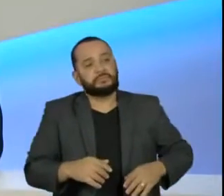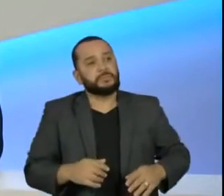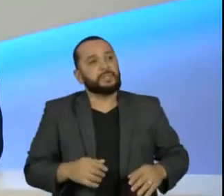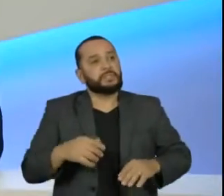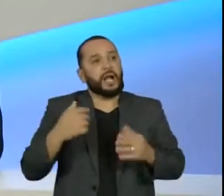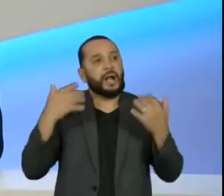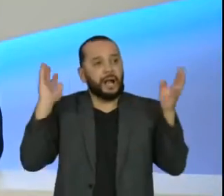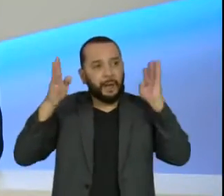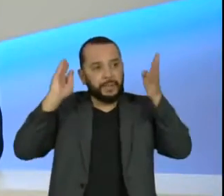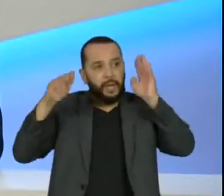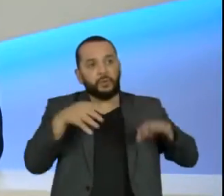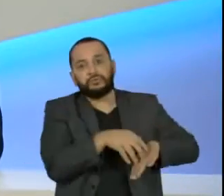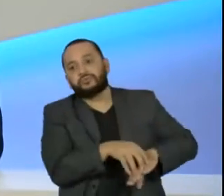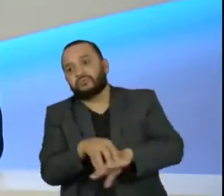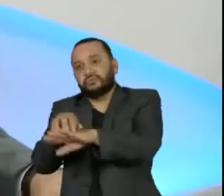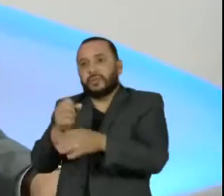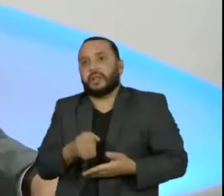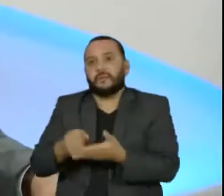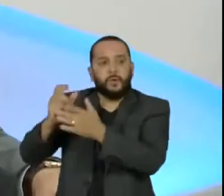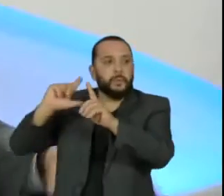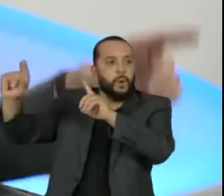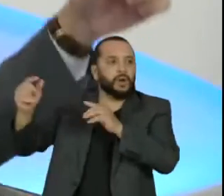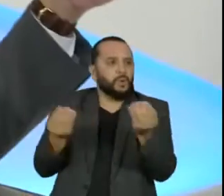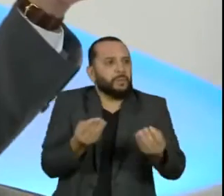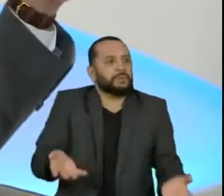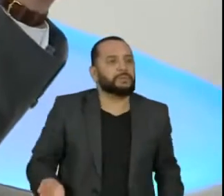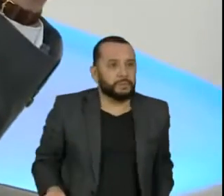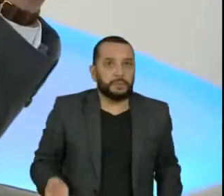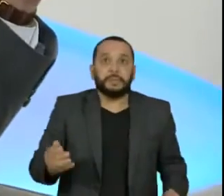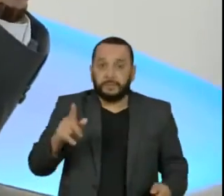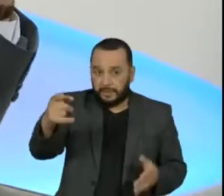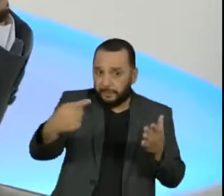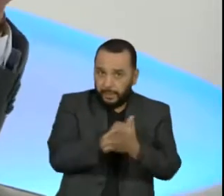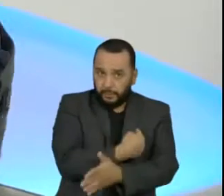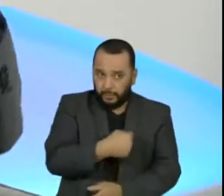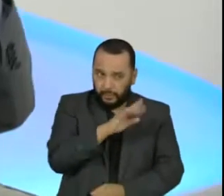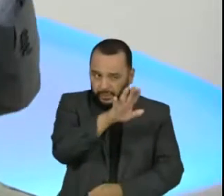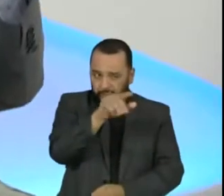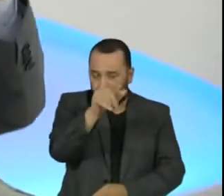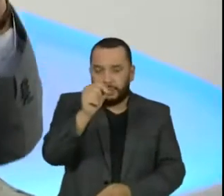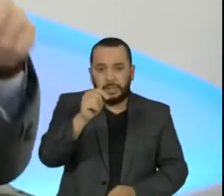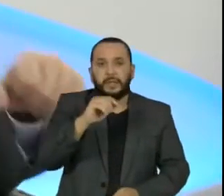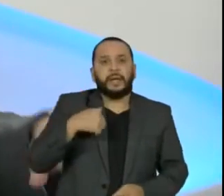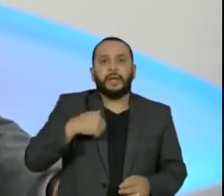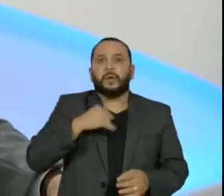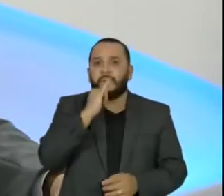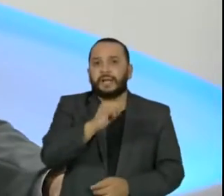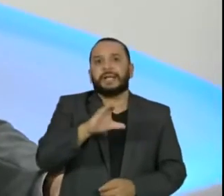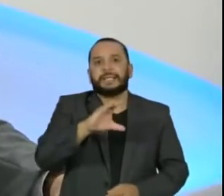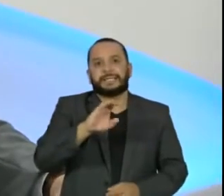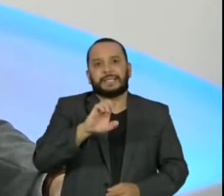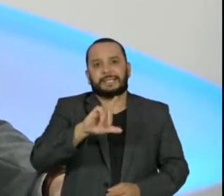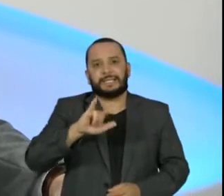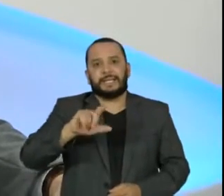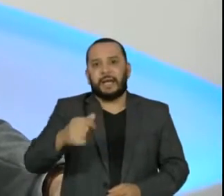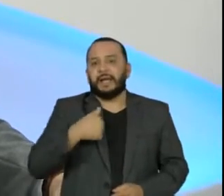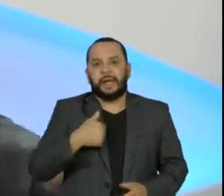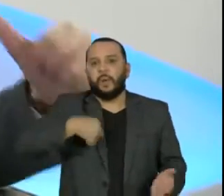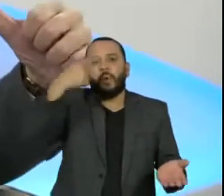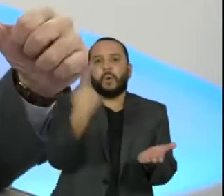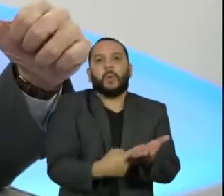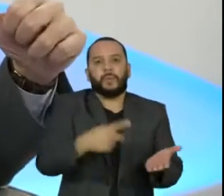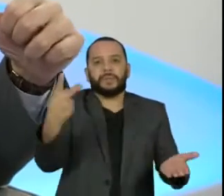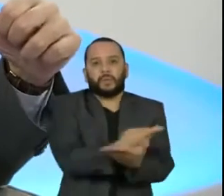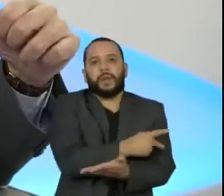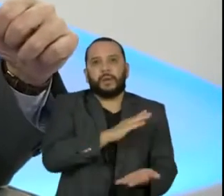é isso que você está me perguntando. Você está me perguntando o seguinte. Eu disse aqui, acho que para a Cecília, não sei, que eu não tenho compromisso com o erro.